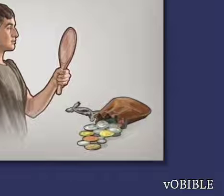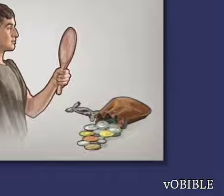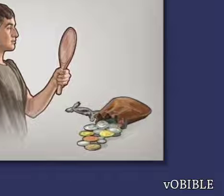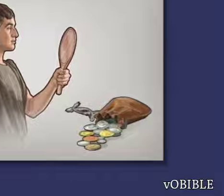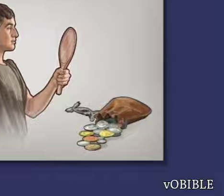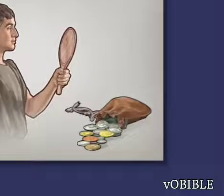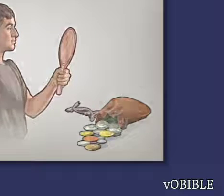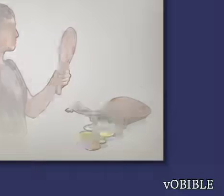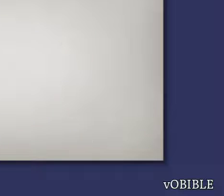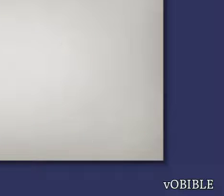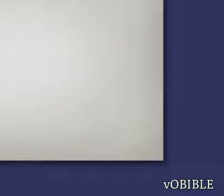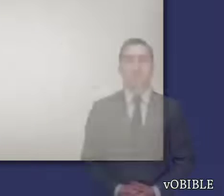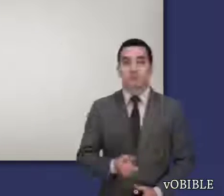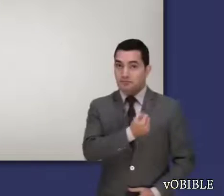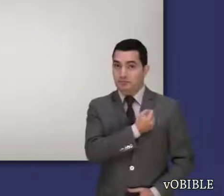que acabam.